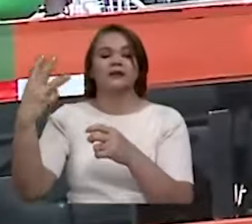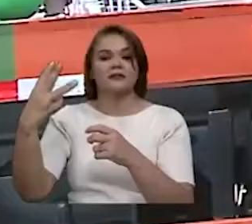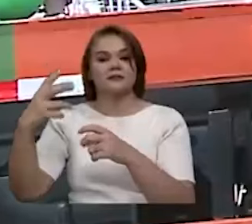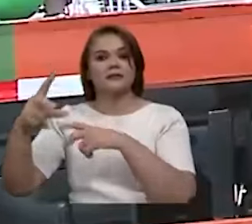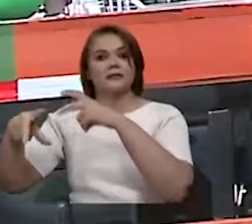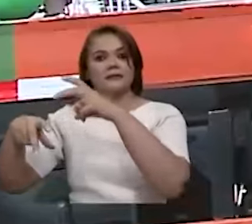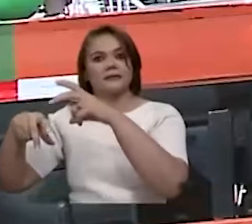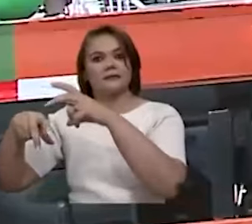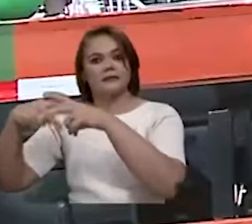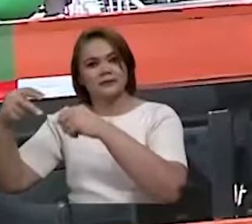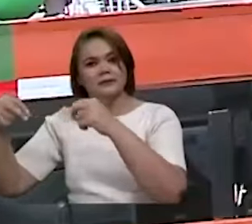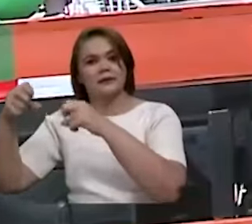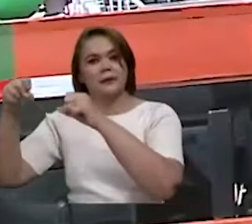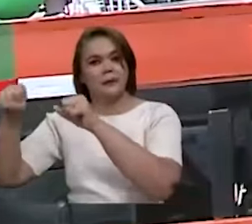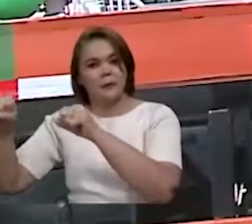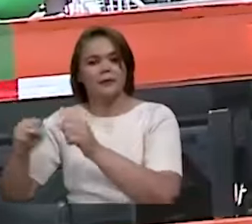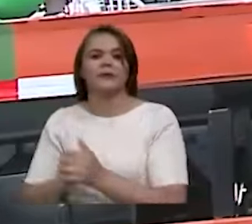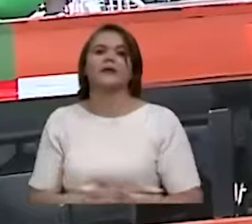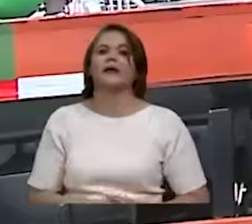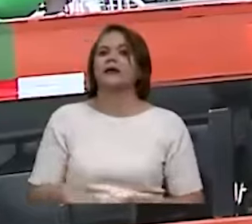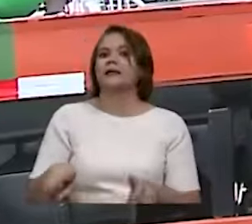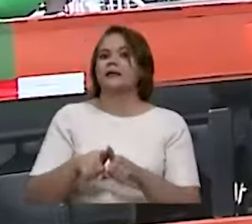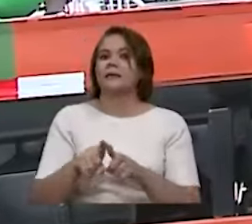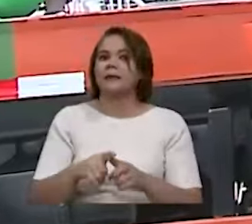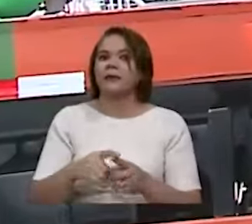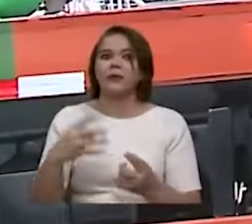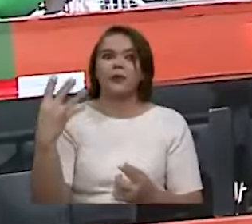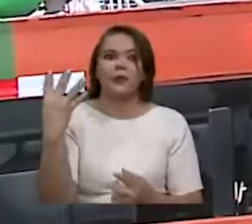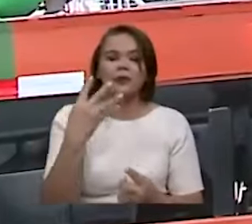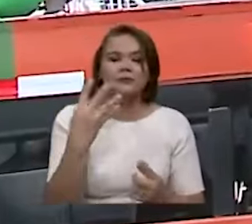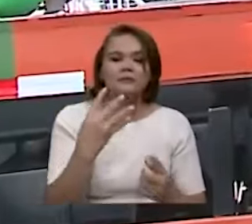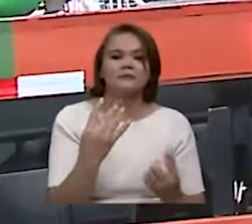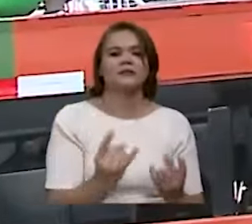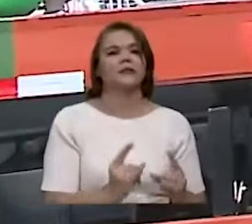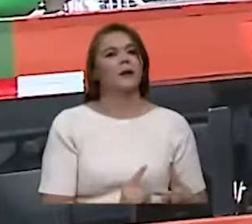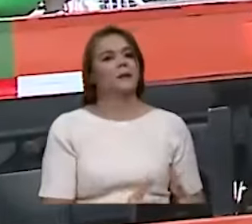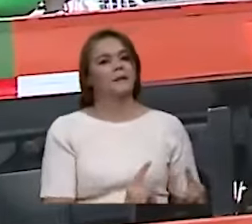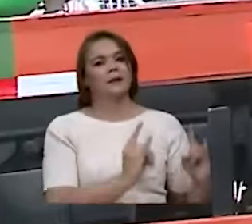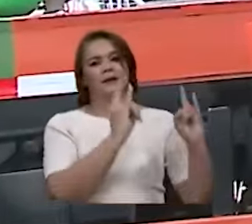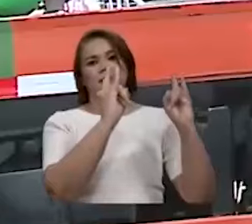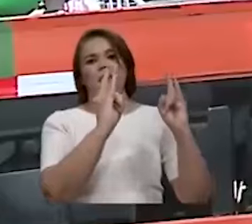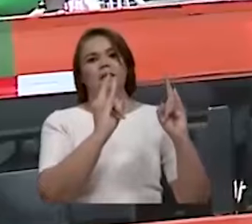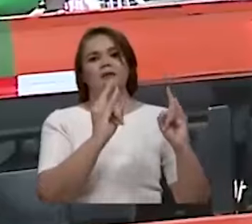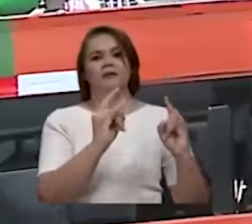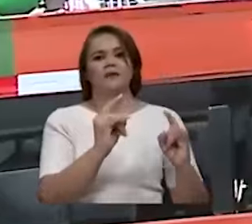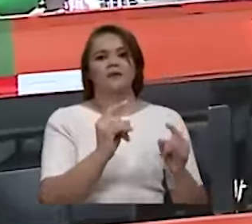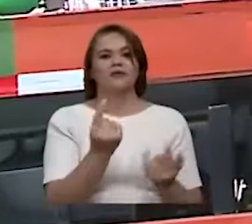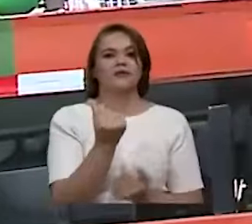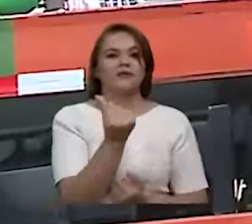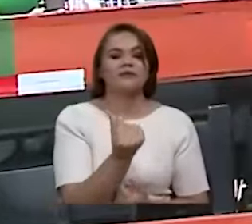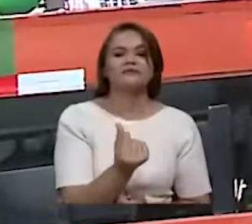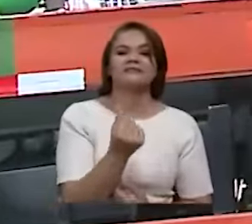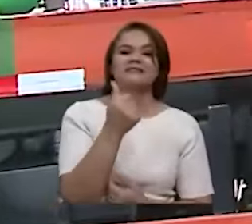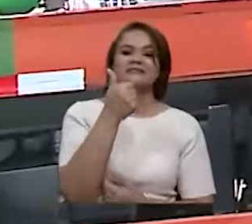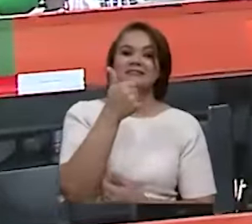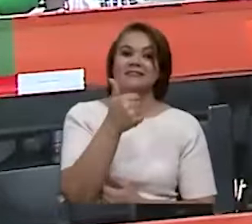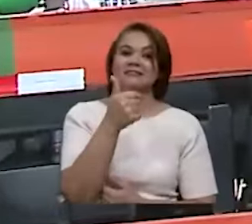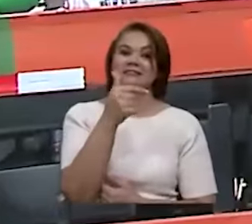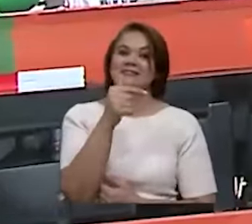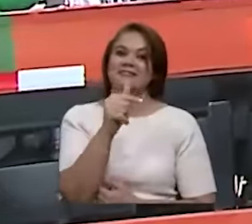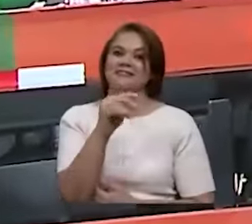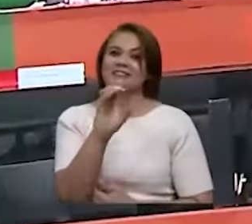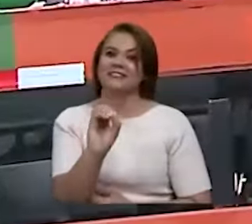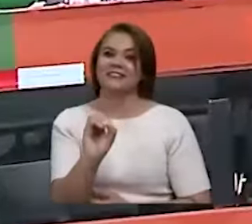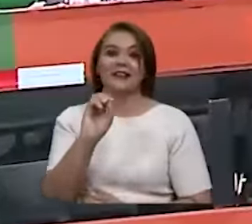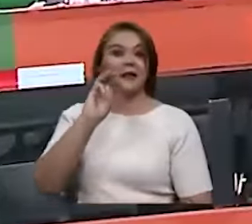com negócio de kitnet, não. É um apartamento no valor de 170 mil reais. É muito dinheiro. É esse dinheiro